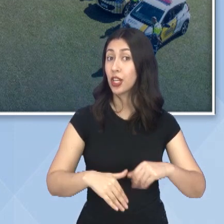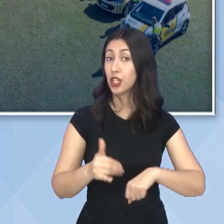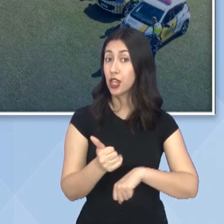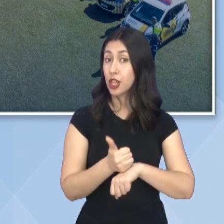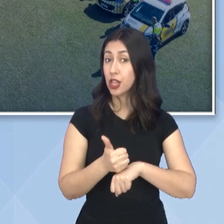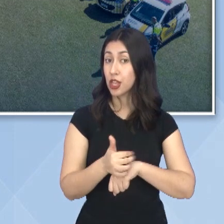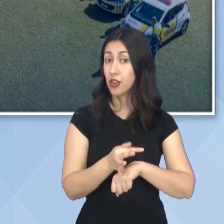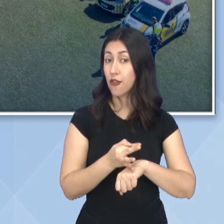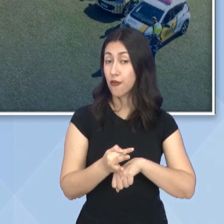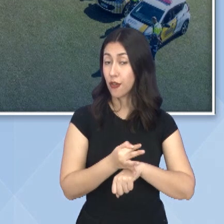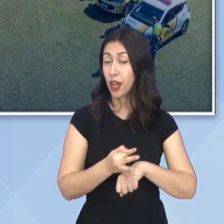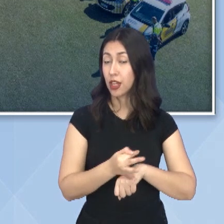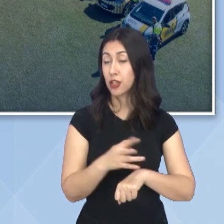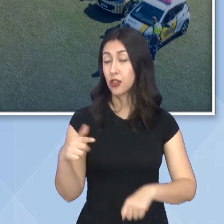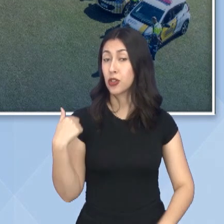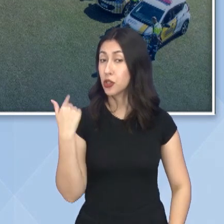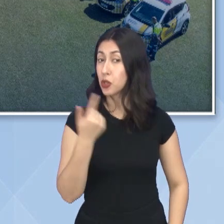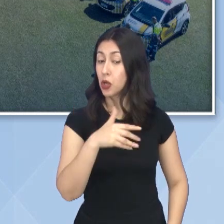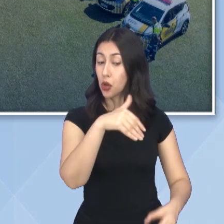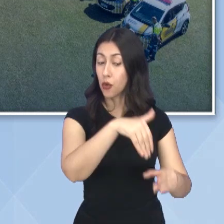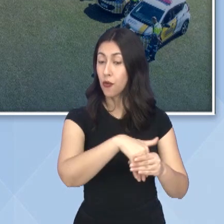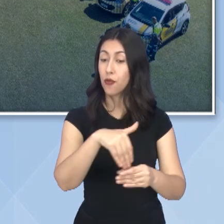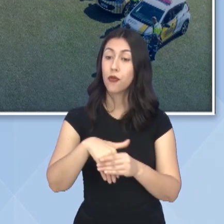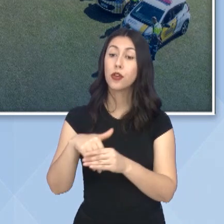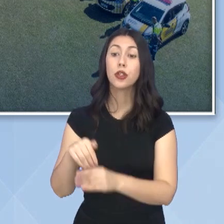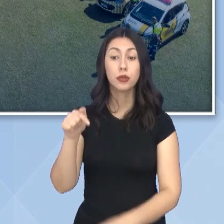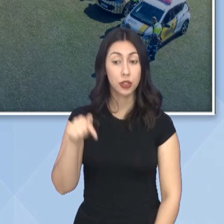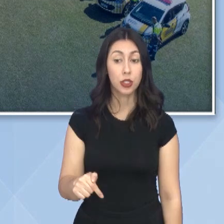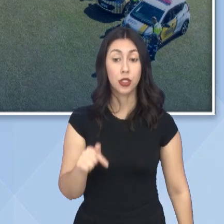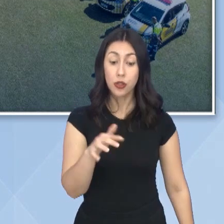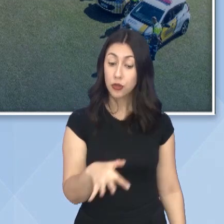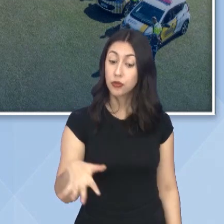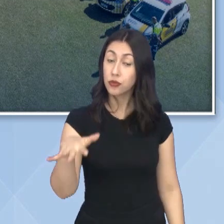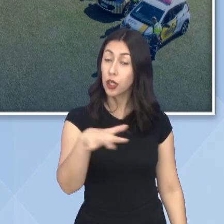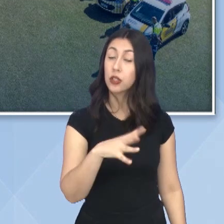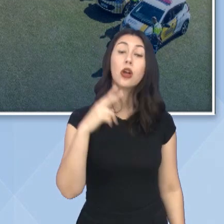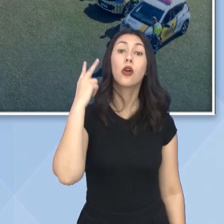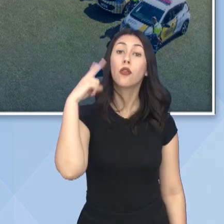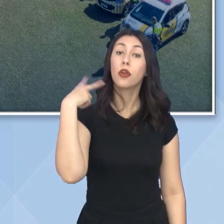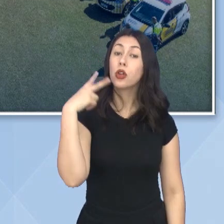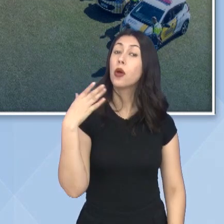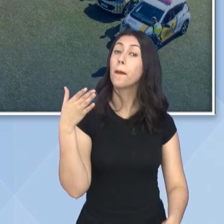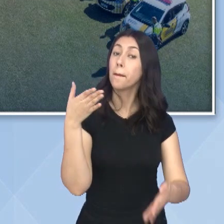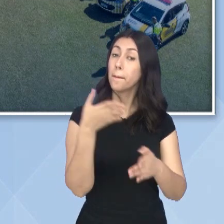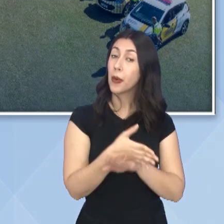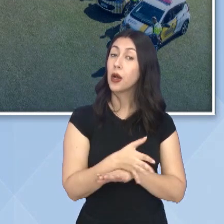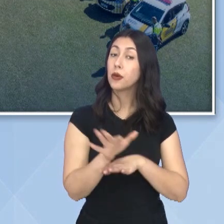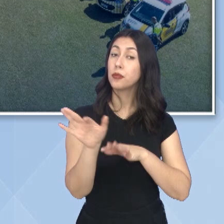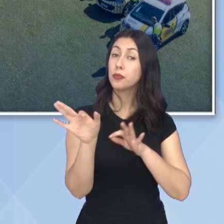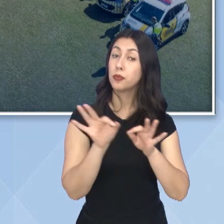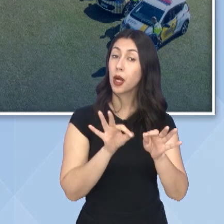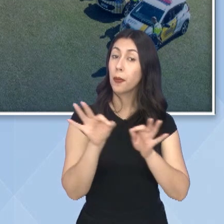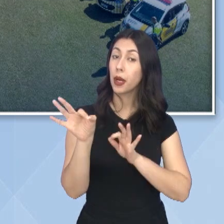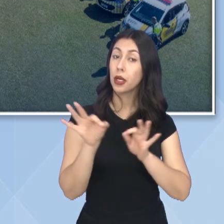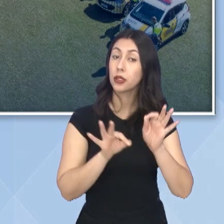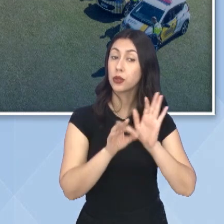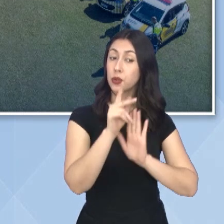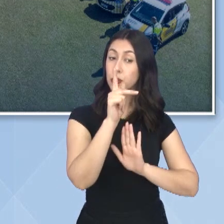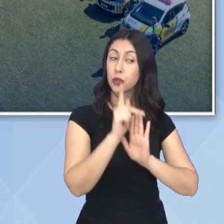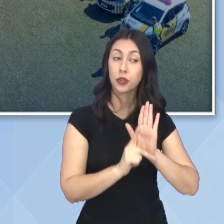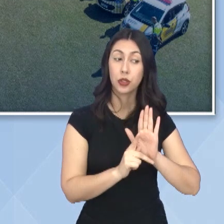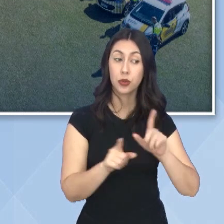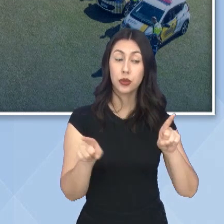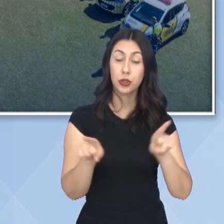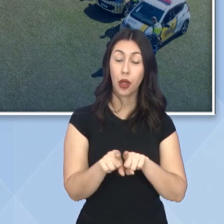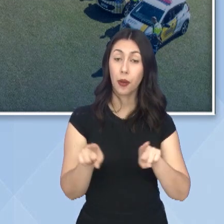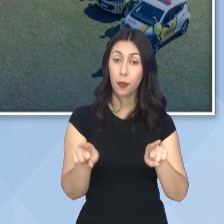nesse plenário. Vários vereadores que estão aqui participaram da elaboração desse projeto e